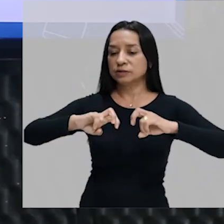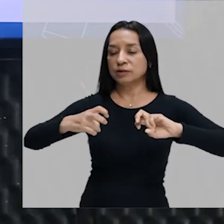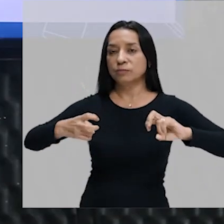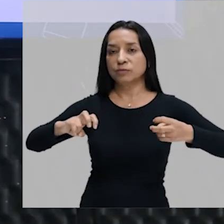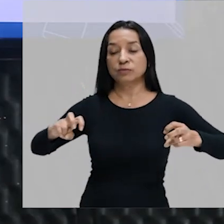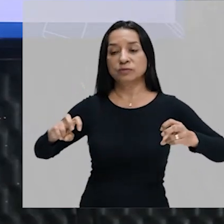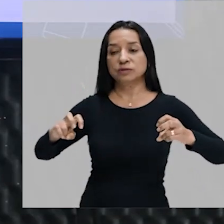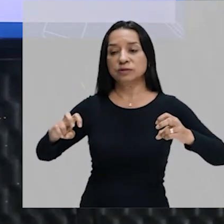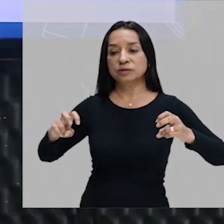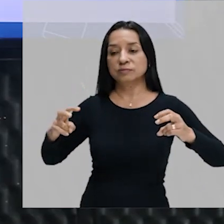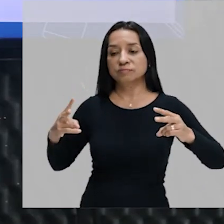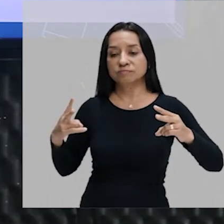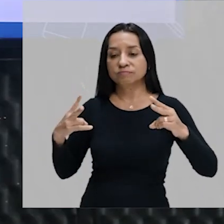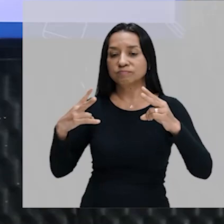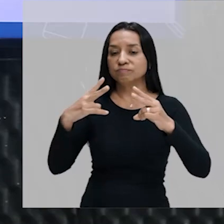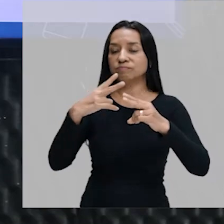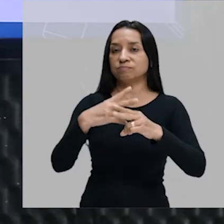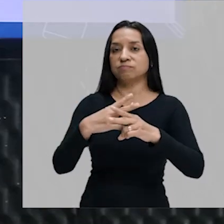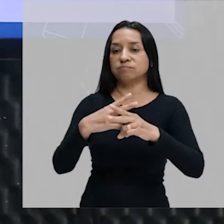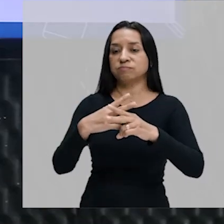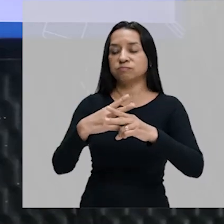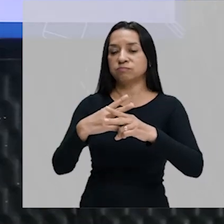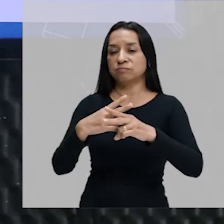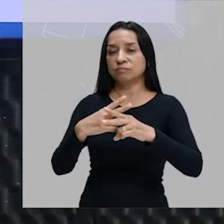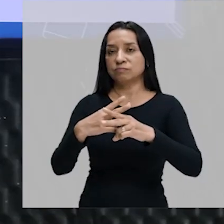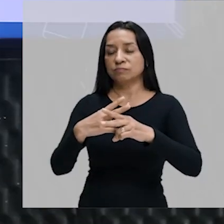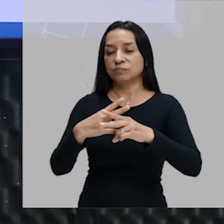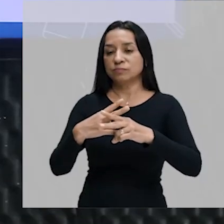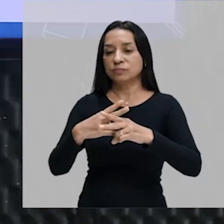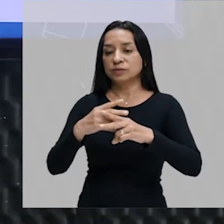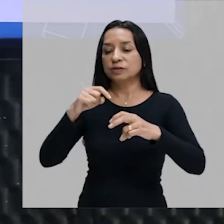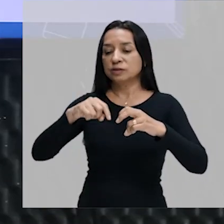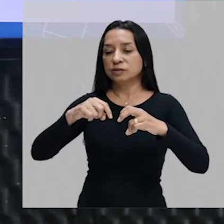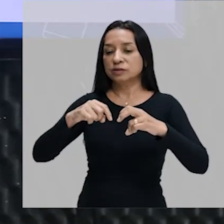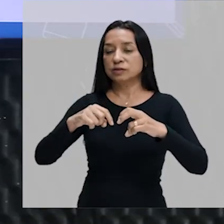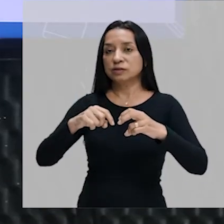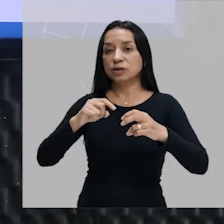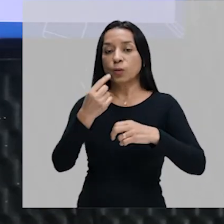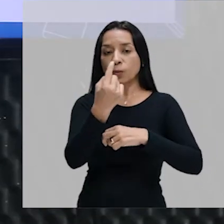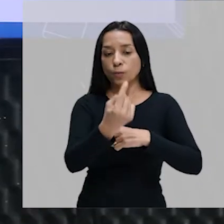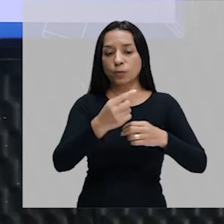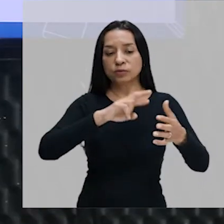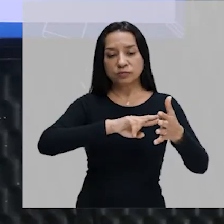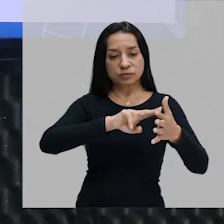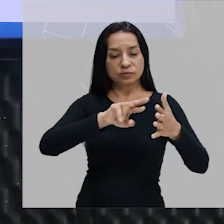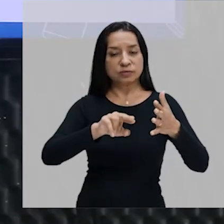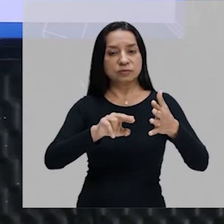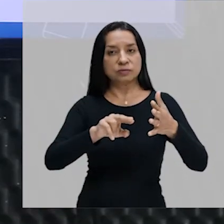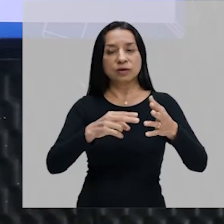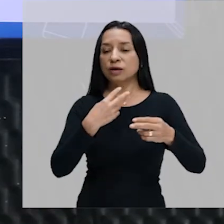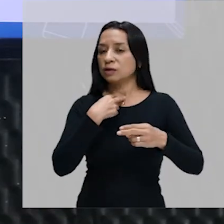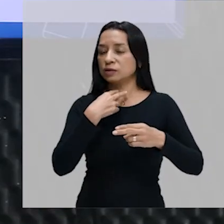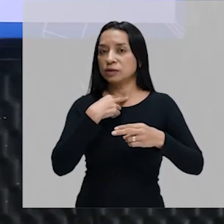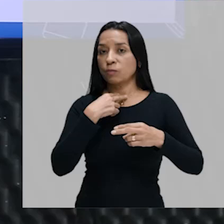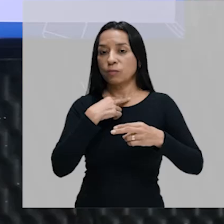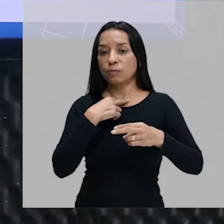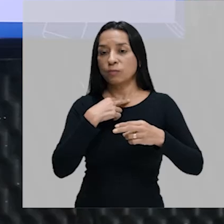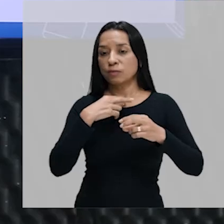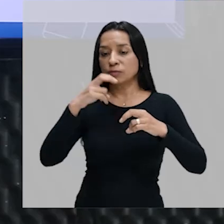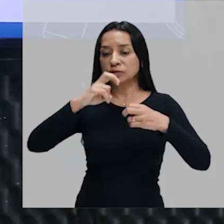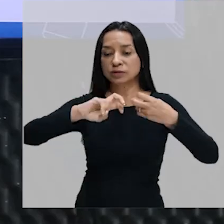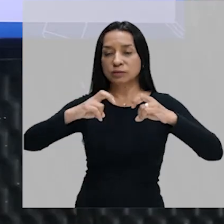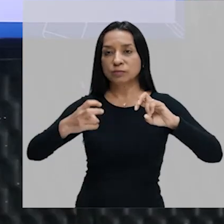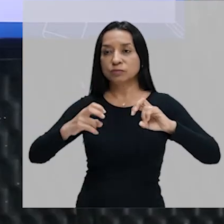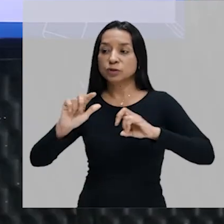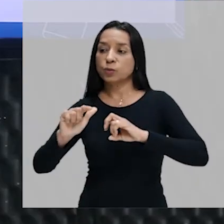reproduzirem entre si. Ou seja, indivíduos de uma espécie não podem se reproduzir com indivíduos de outra espécie.